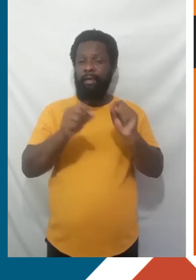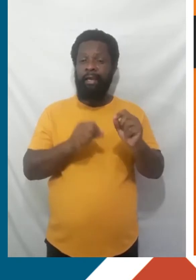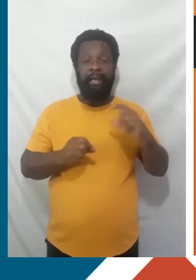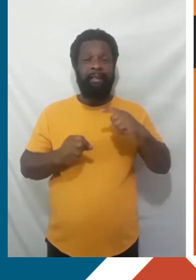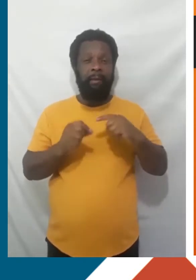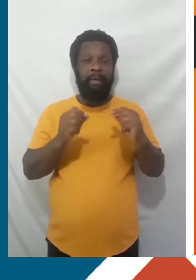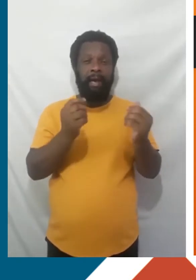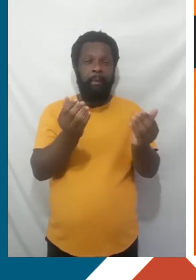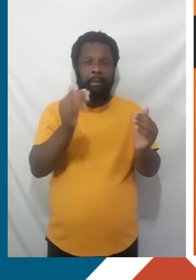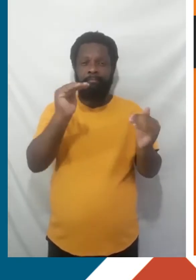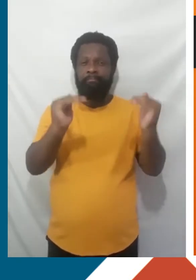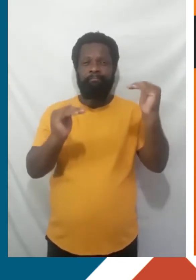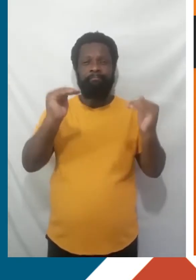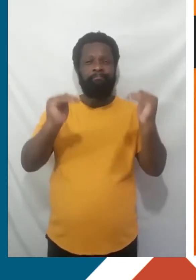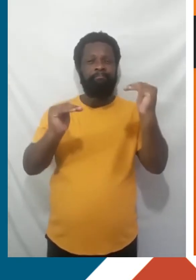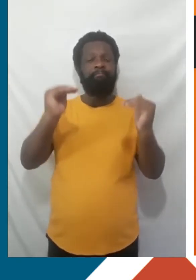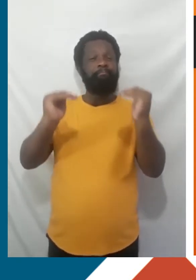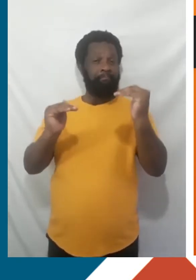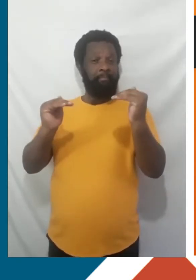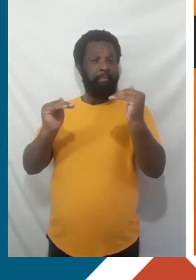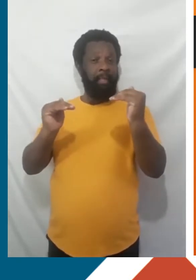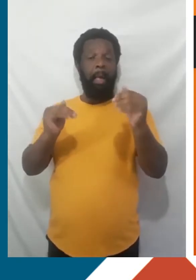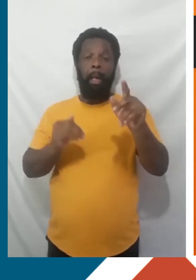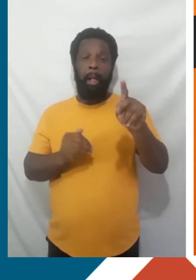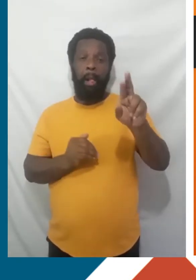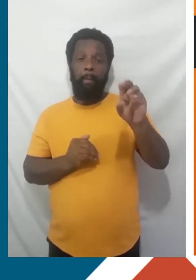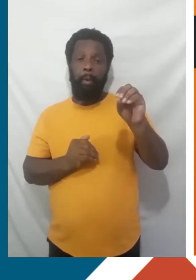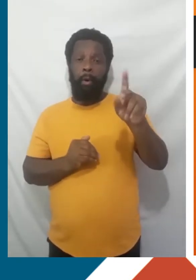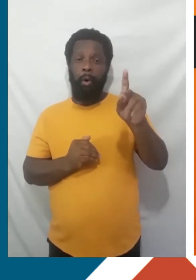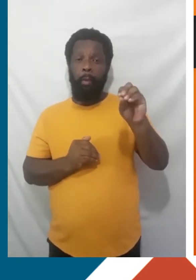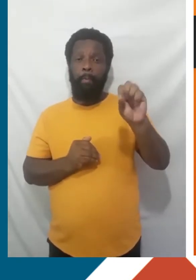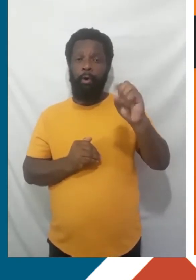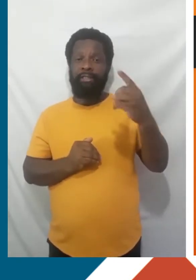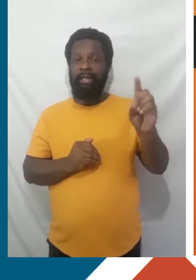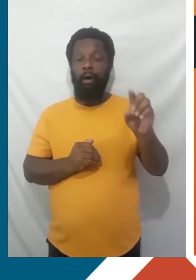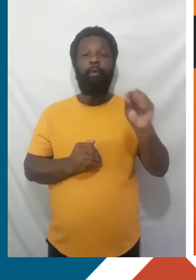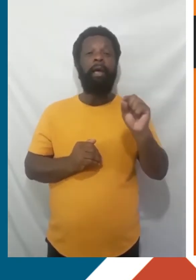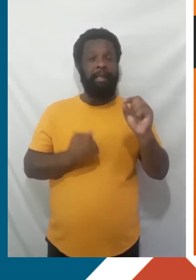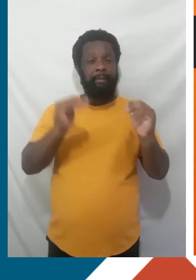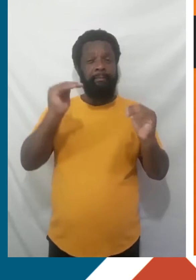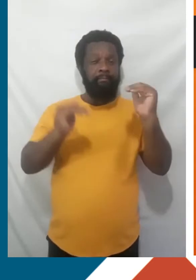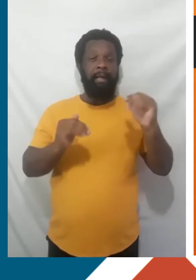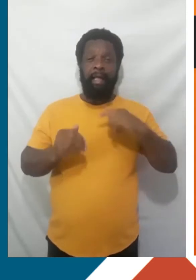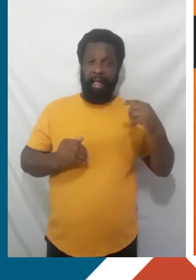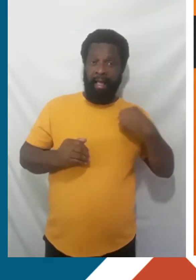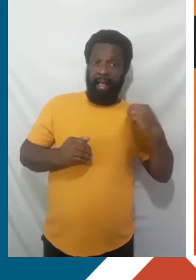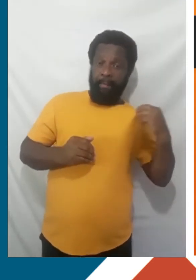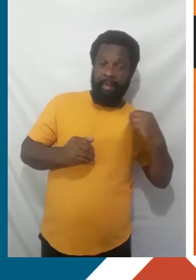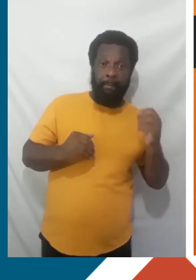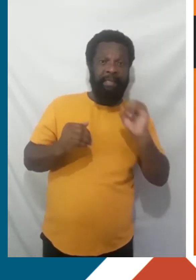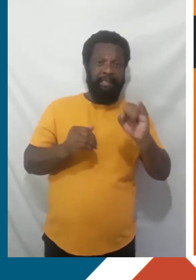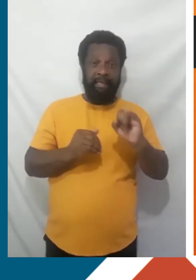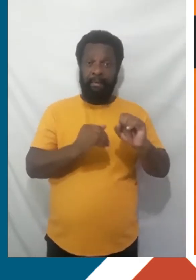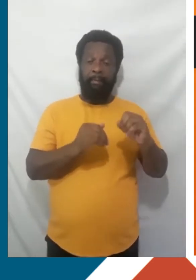existe uma proporcionalidade entre as grandezas quantidade de camisas e quantidade de maneiras de se vestir. Então, se